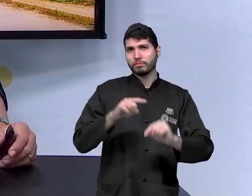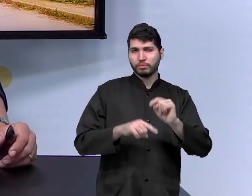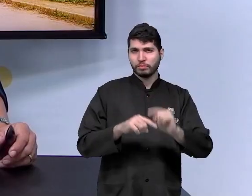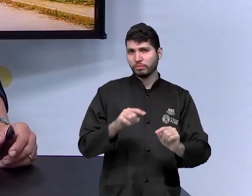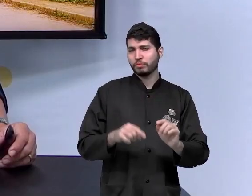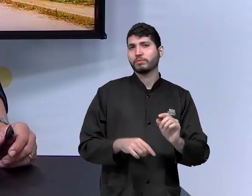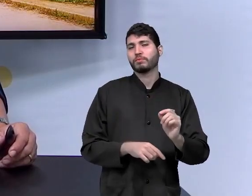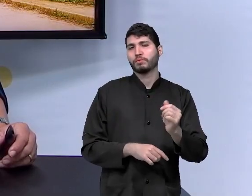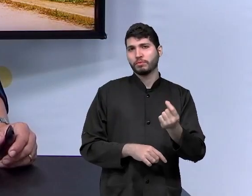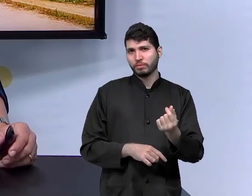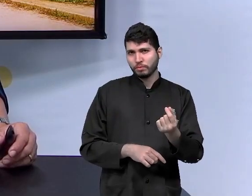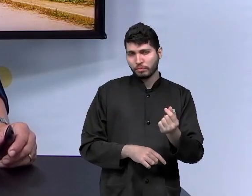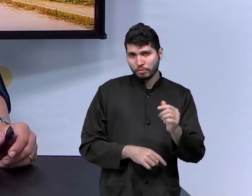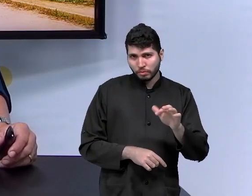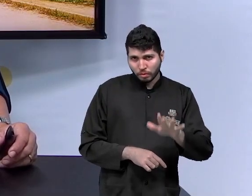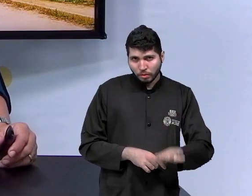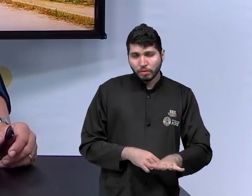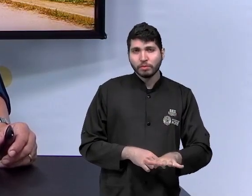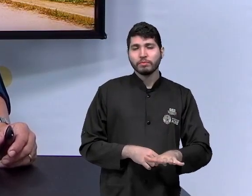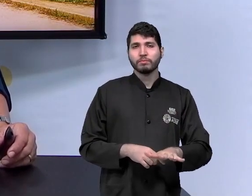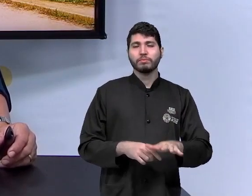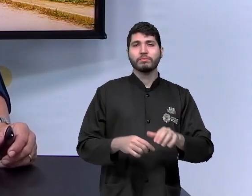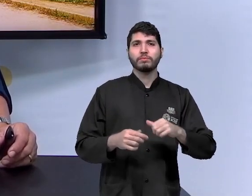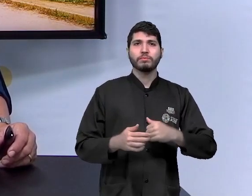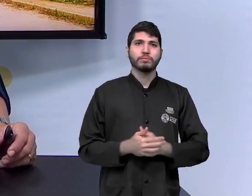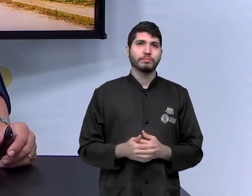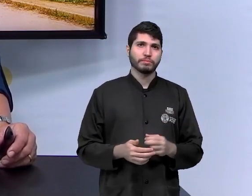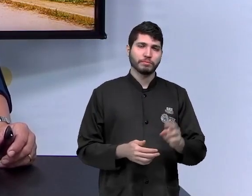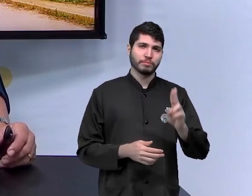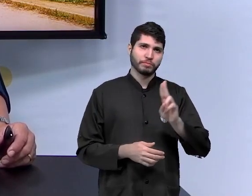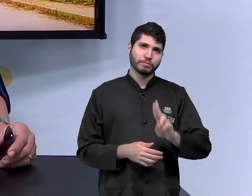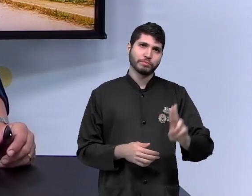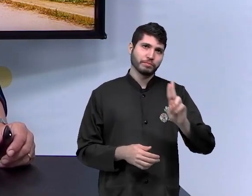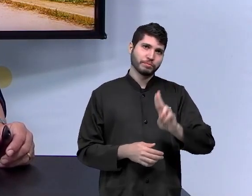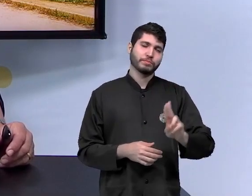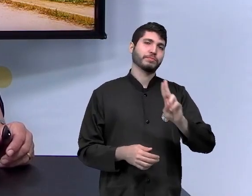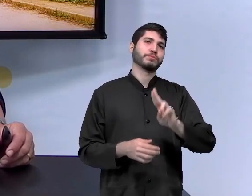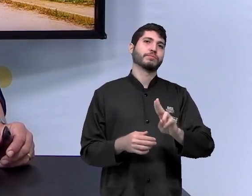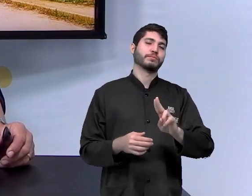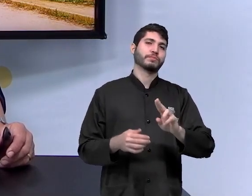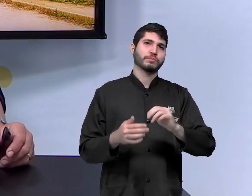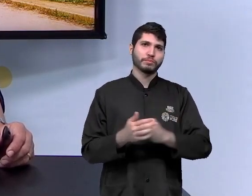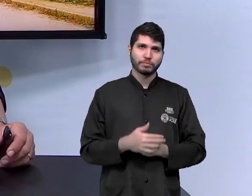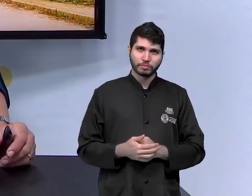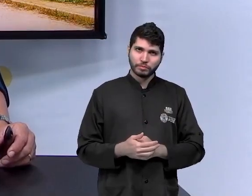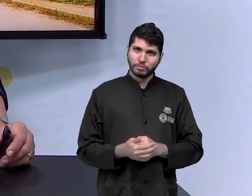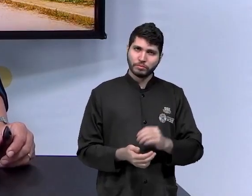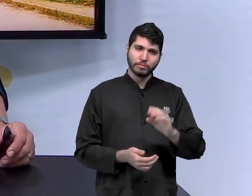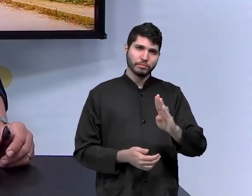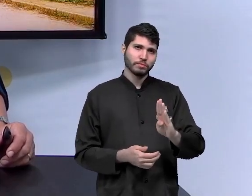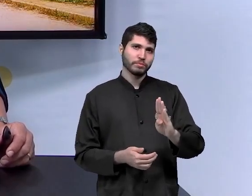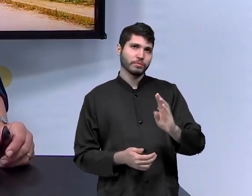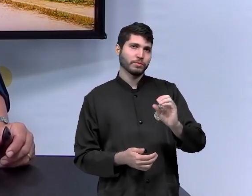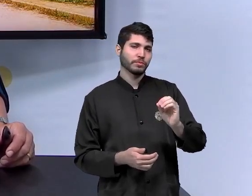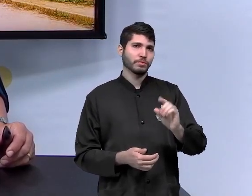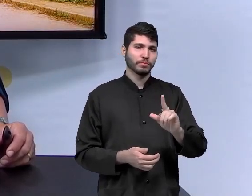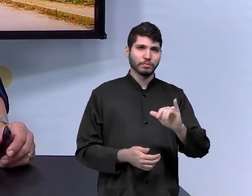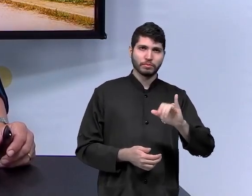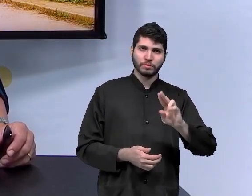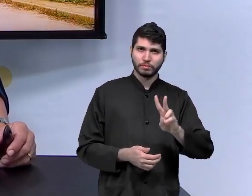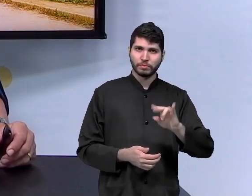lá se usa o boliviano, que se converte em real, o real está valendo mais do que o boliviano. Então geralmente o real,